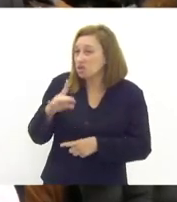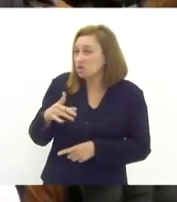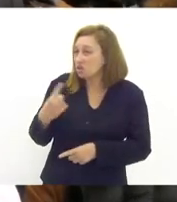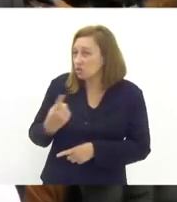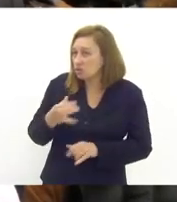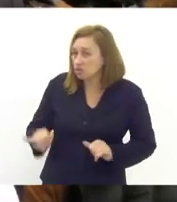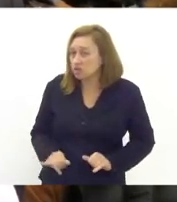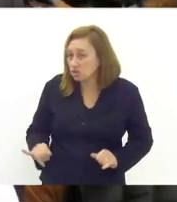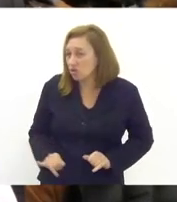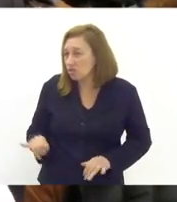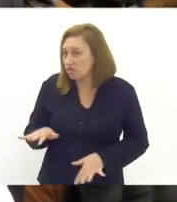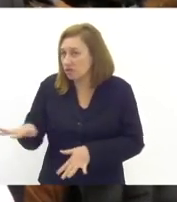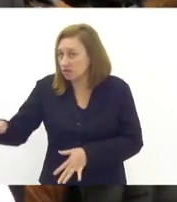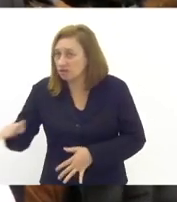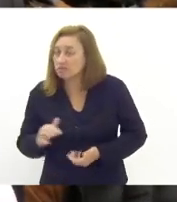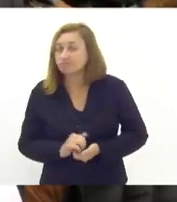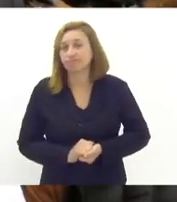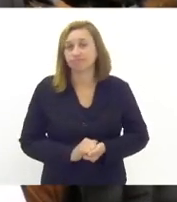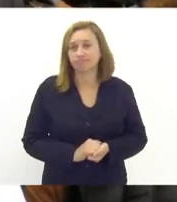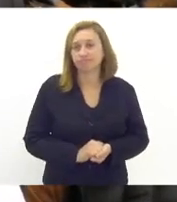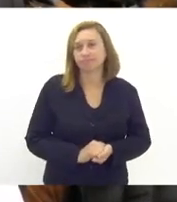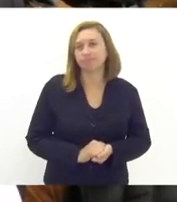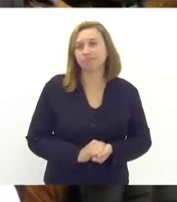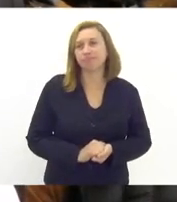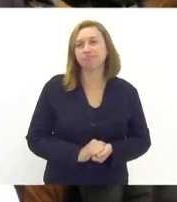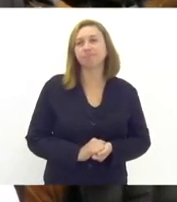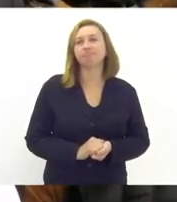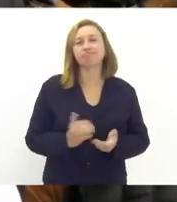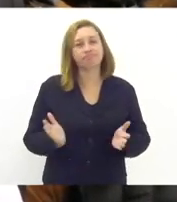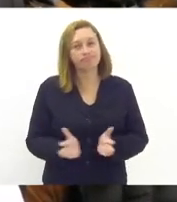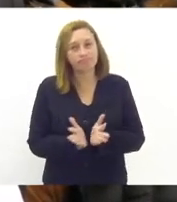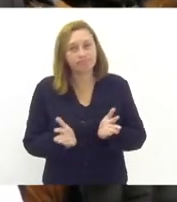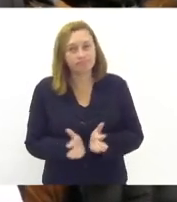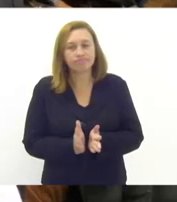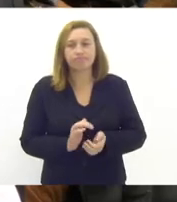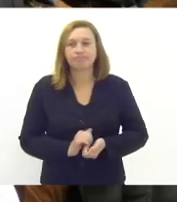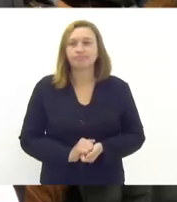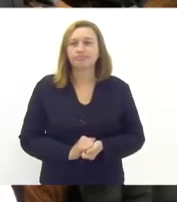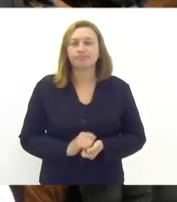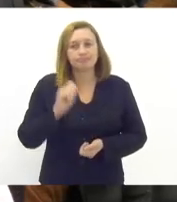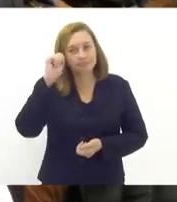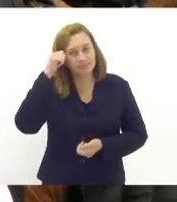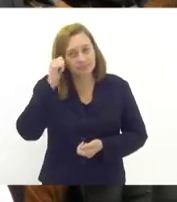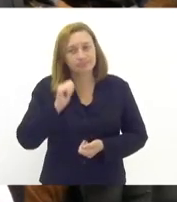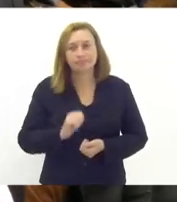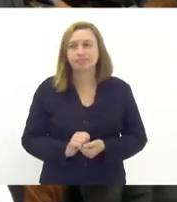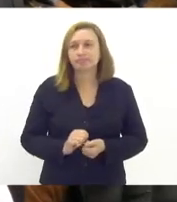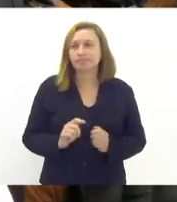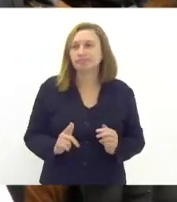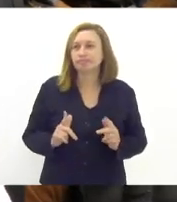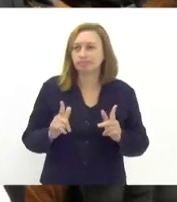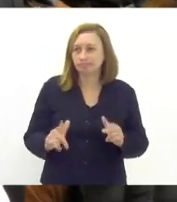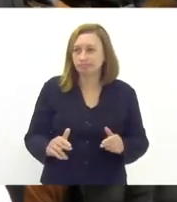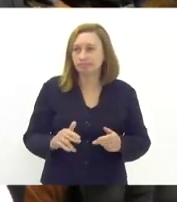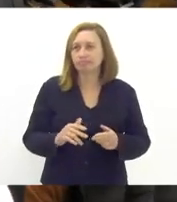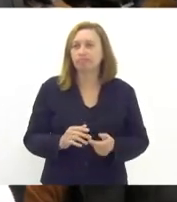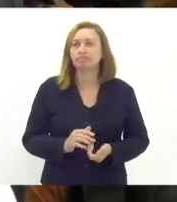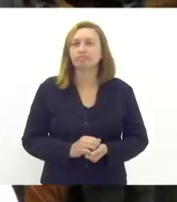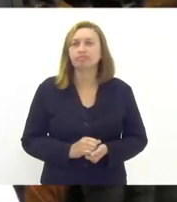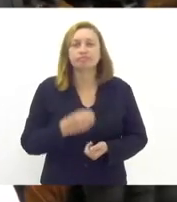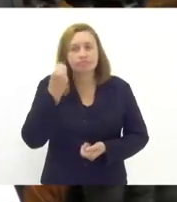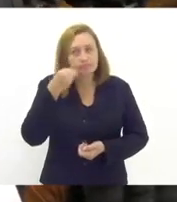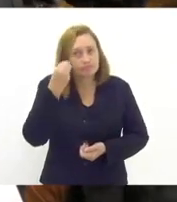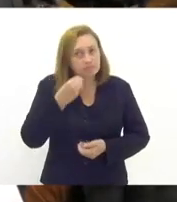pessoal da periferia, periférico, é pessoas pobres, é pessoas pretas que passam pela mesma situação.